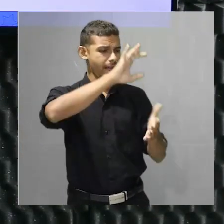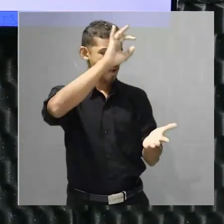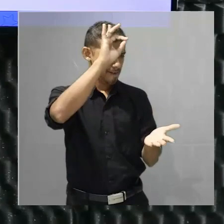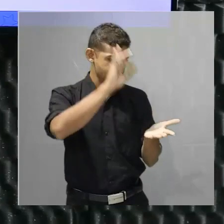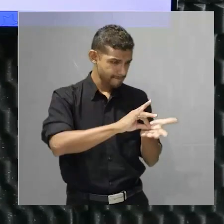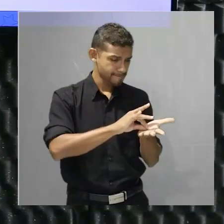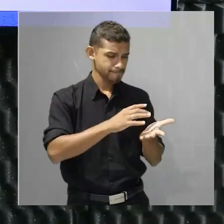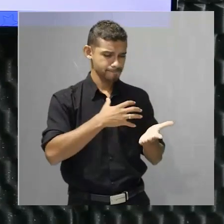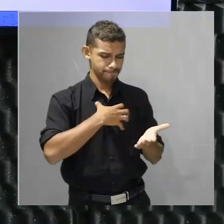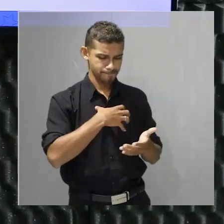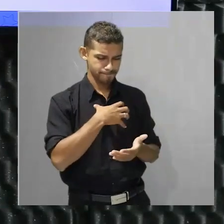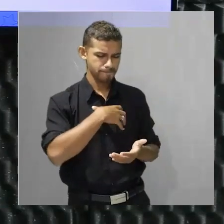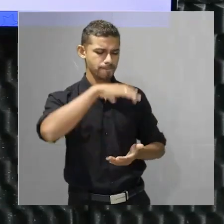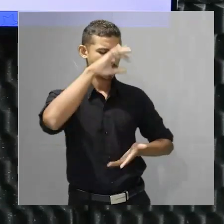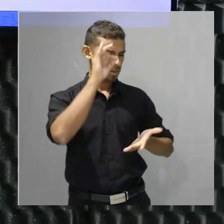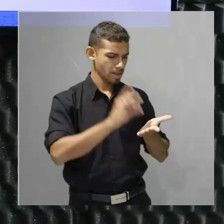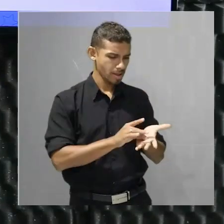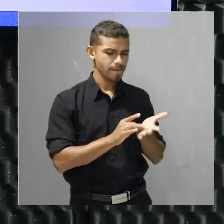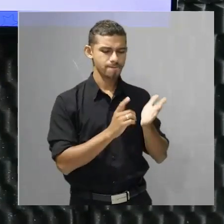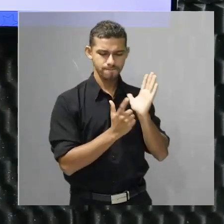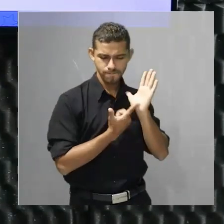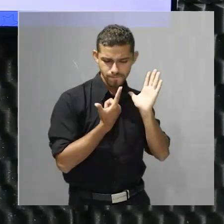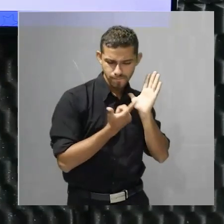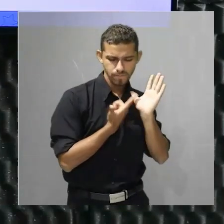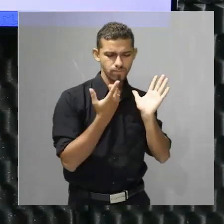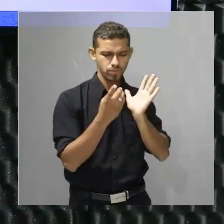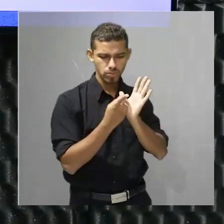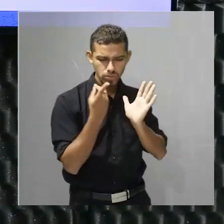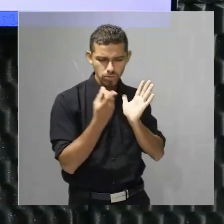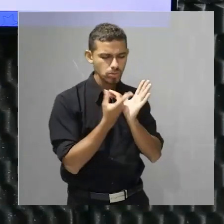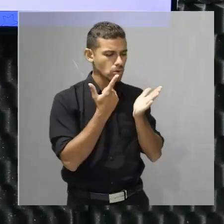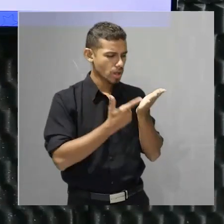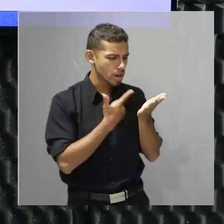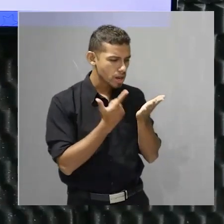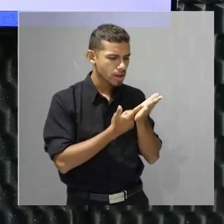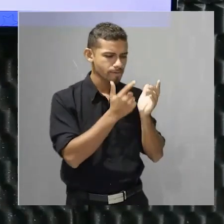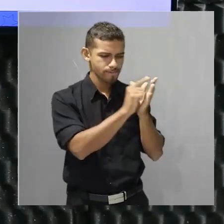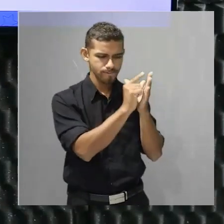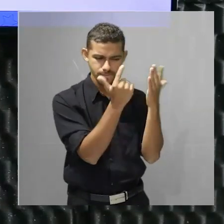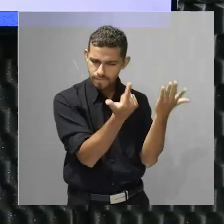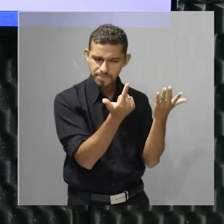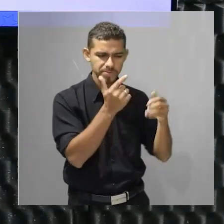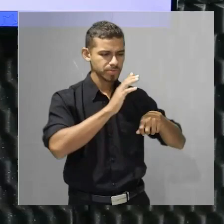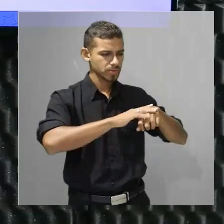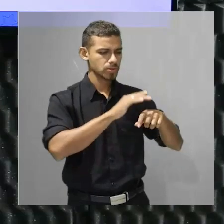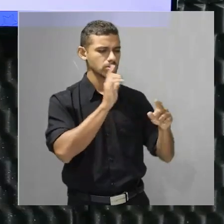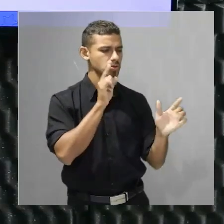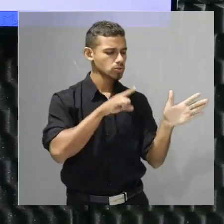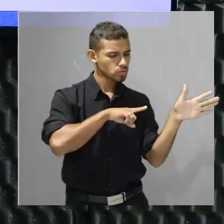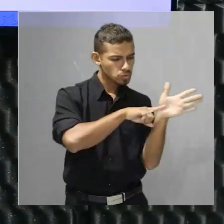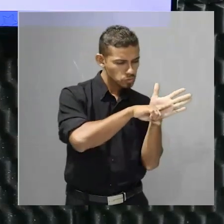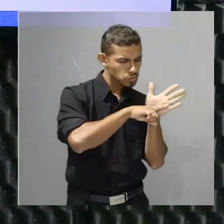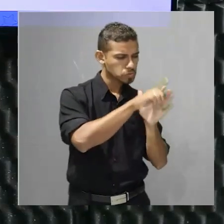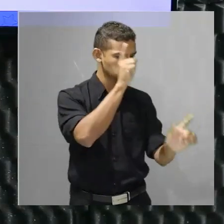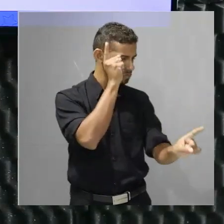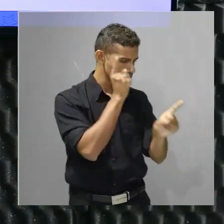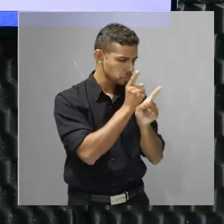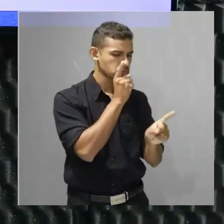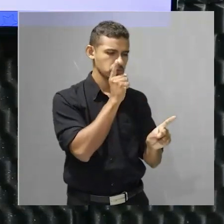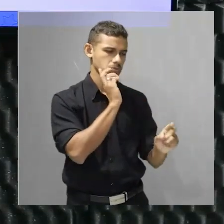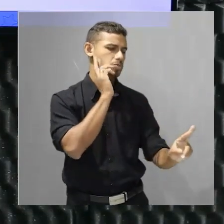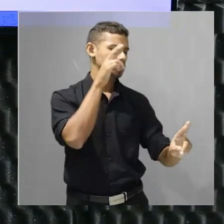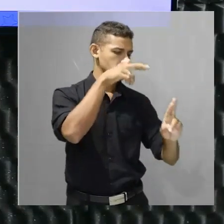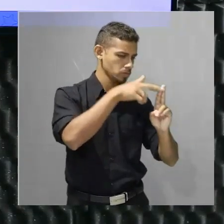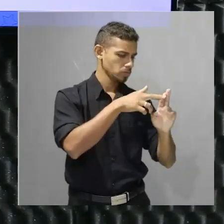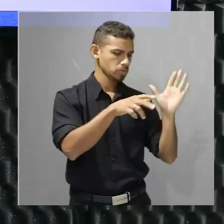literal aquela que realmente aparece no dicionário na gramática aquela que possui o seu